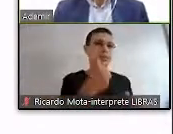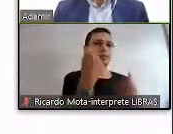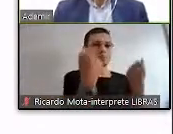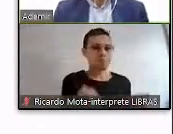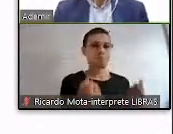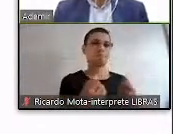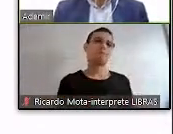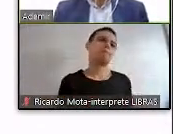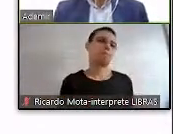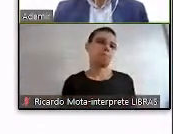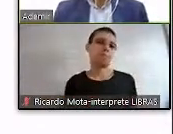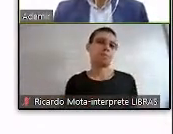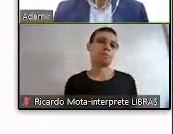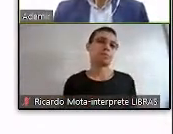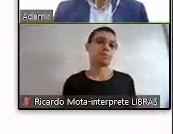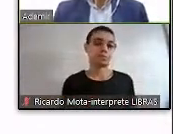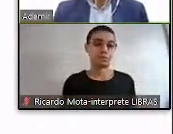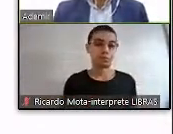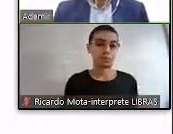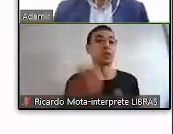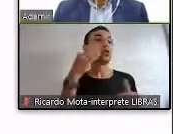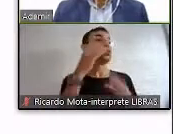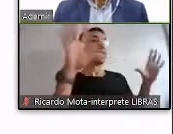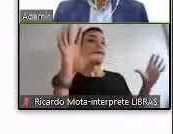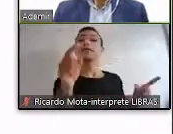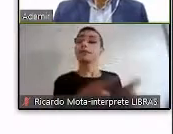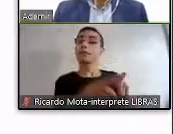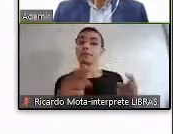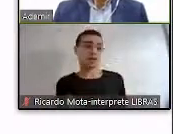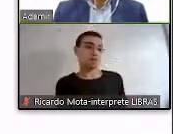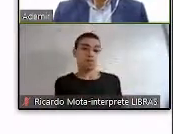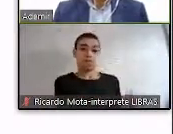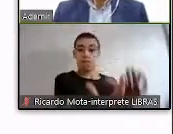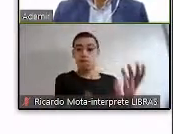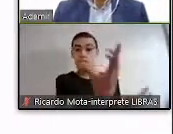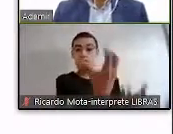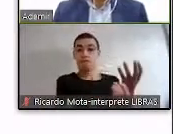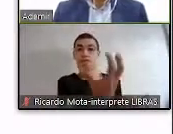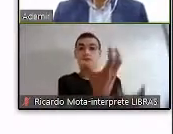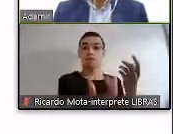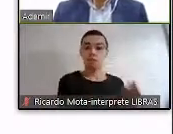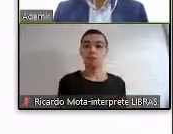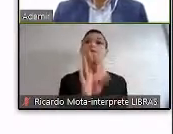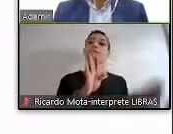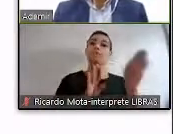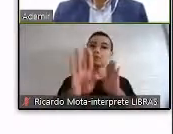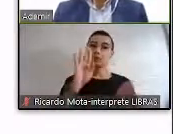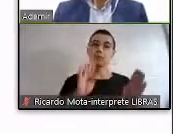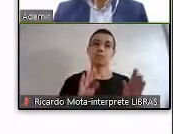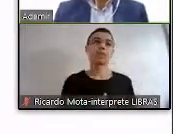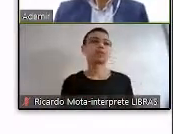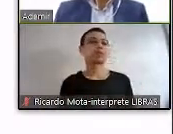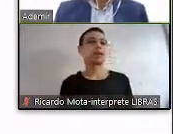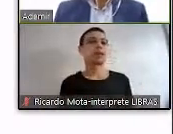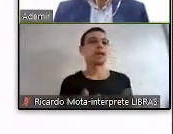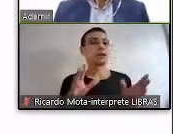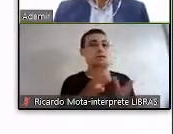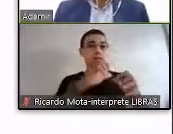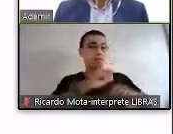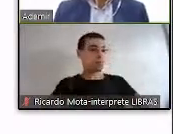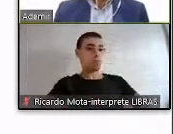E aí eu destaco também a questão do incêndio, né? Os grandes incêndios ou explosões que afetam a